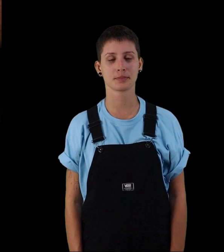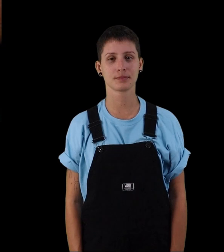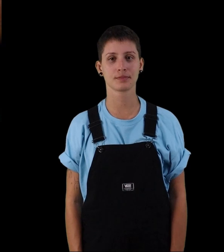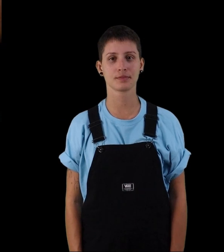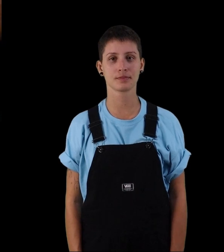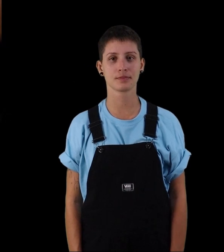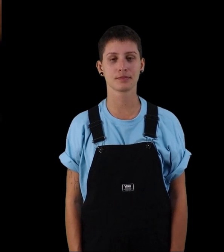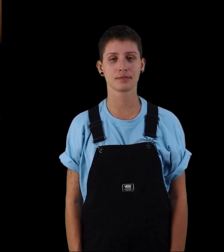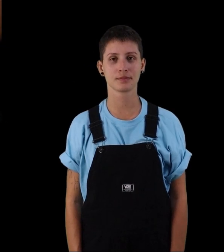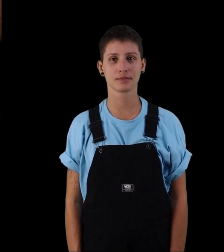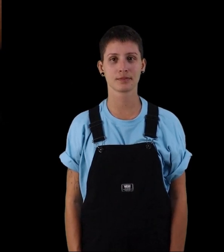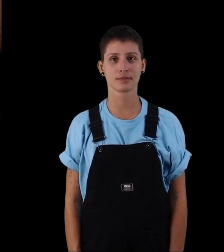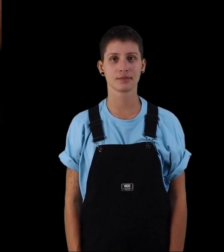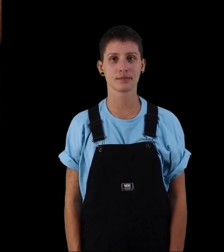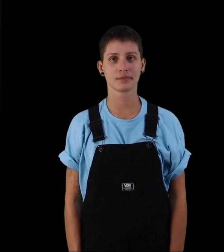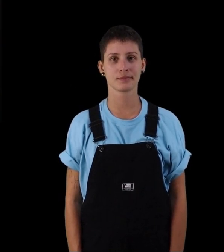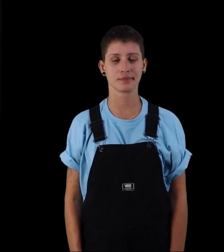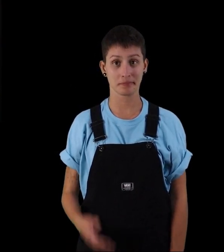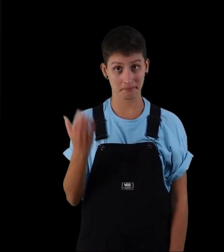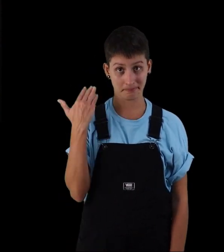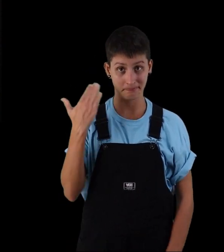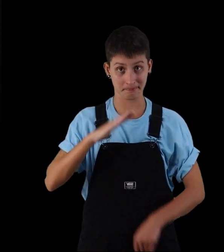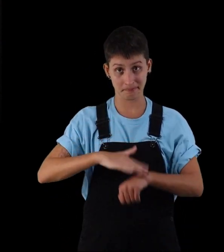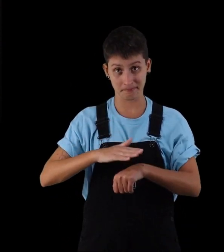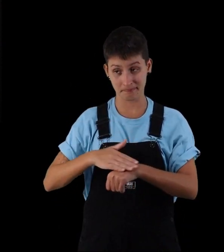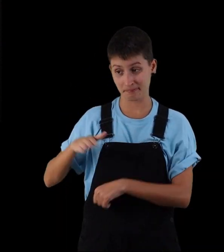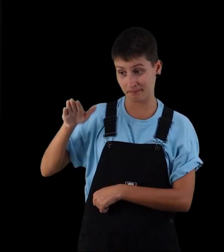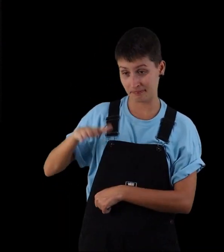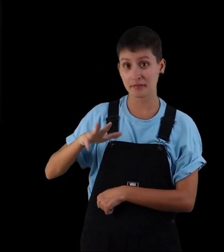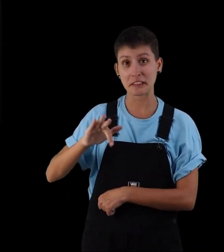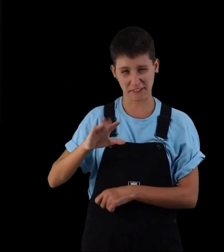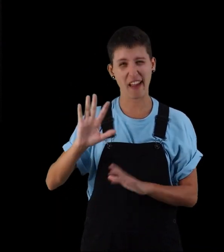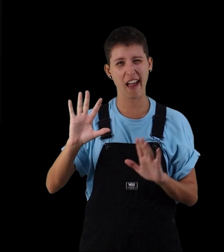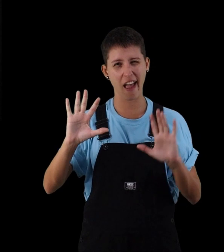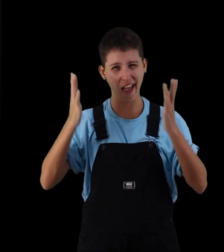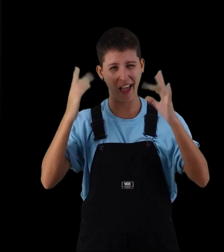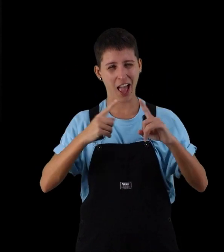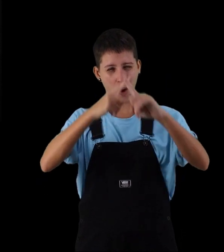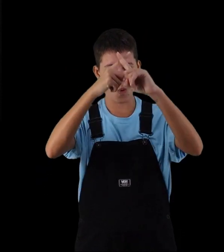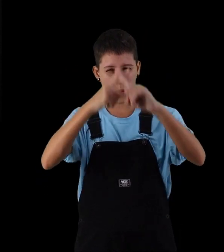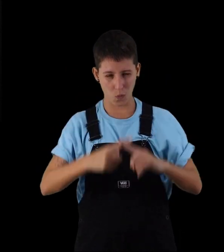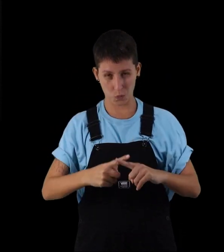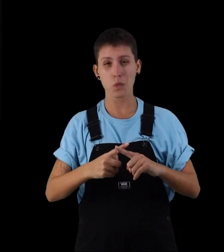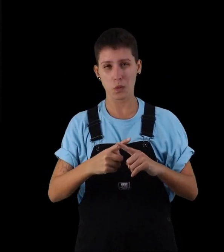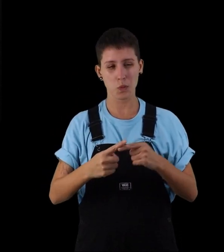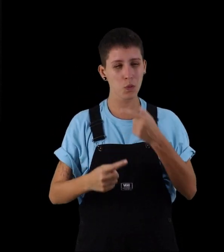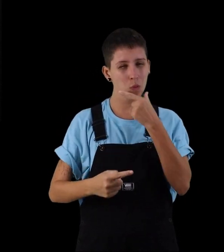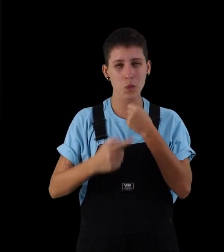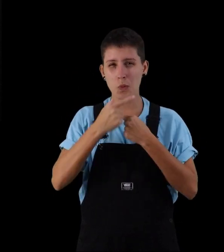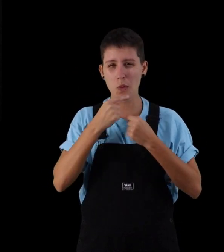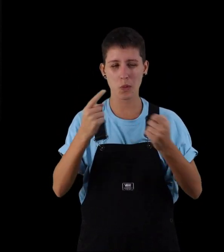Mão de Liesa desenha um pote com bolas dentro. Naquela tarde, haveria campeonato. Os meninos